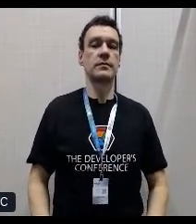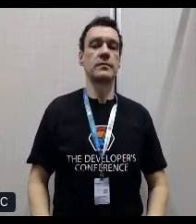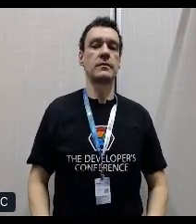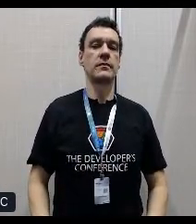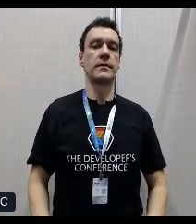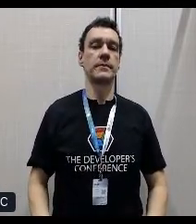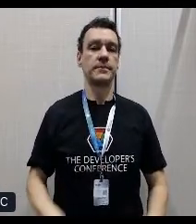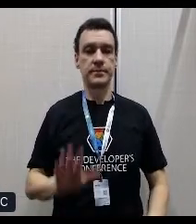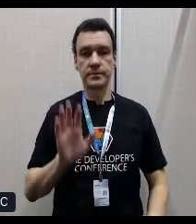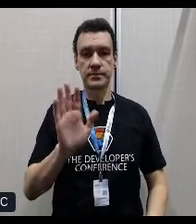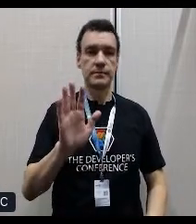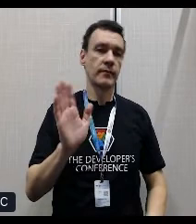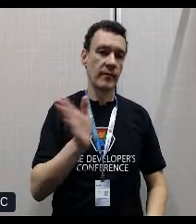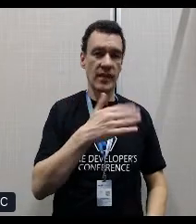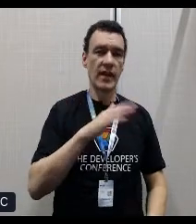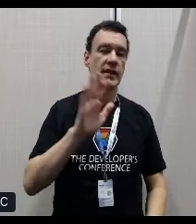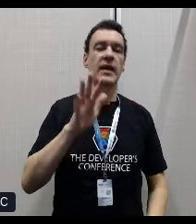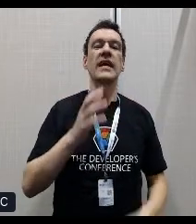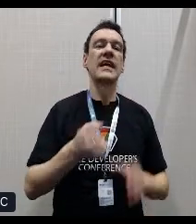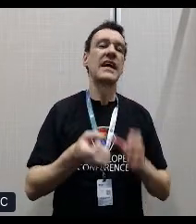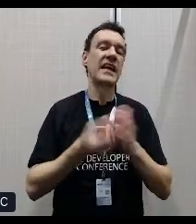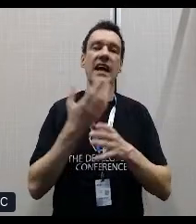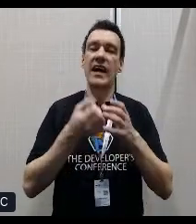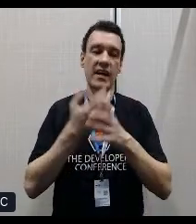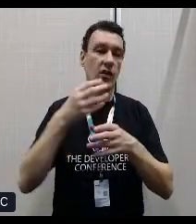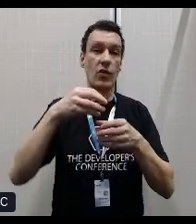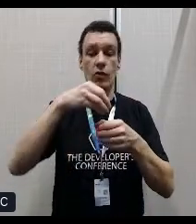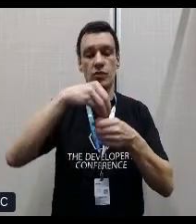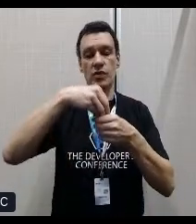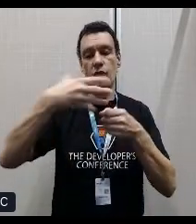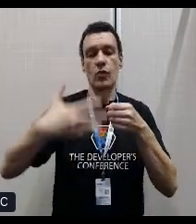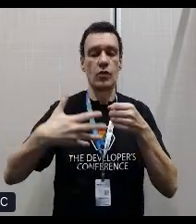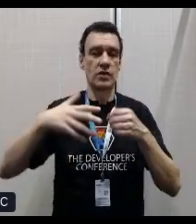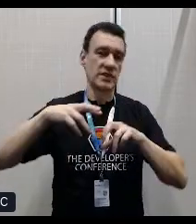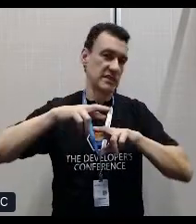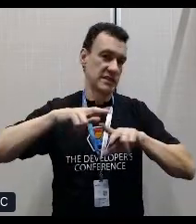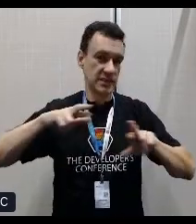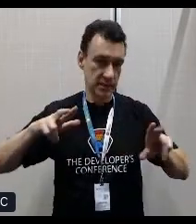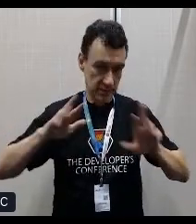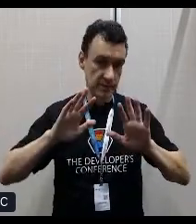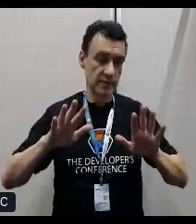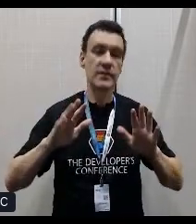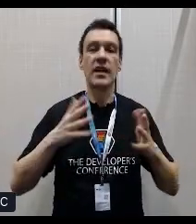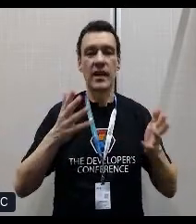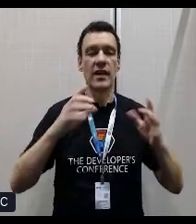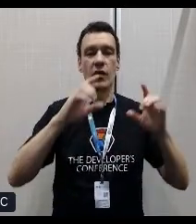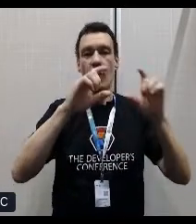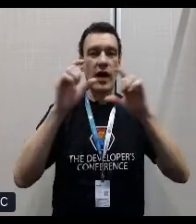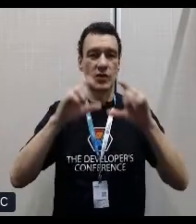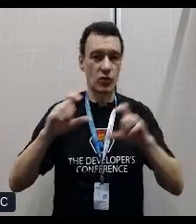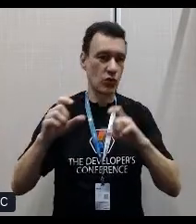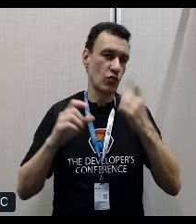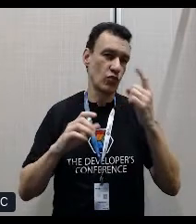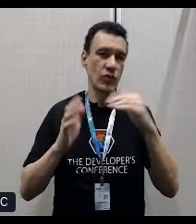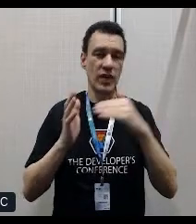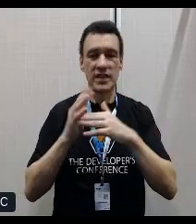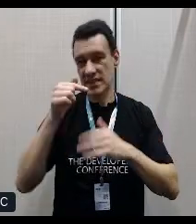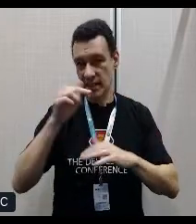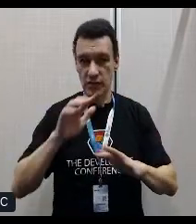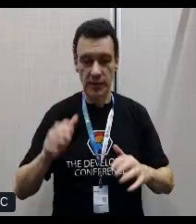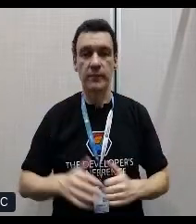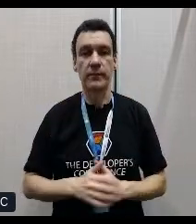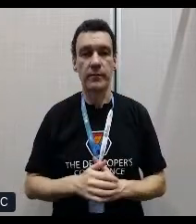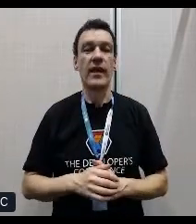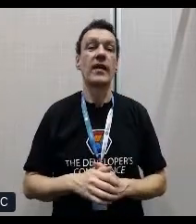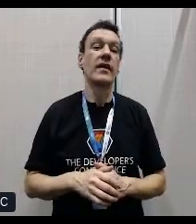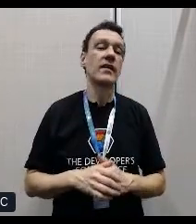produtor de conteúdo, né? Então também os quadros que vão do 1 ao 7, então o 1, os títulos separam